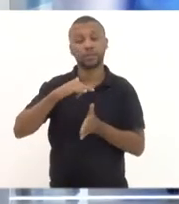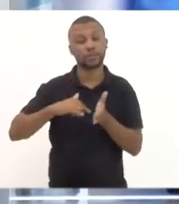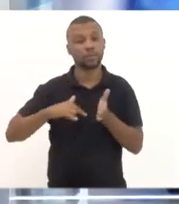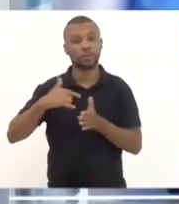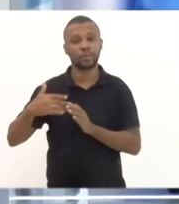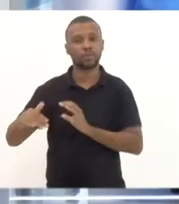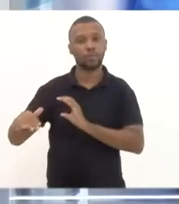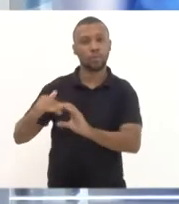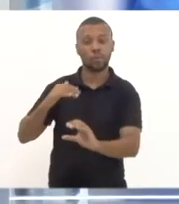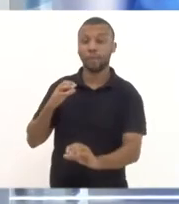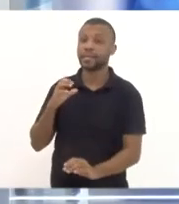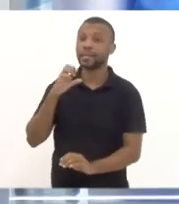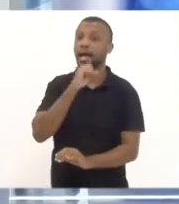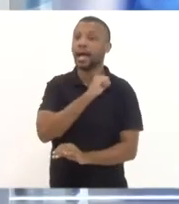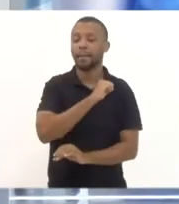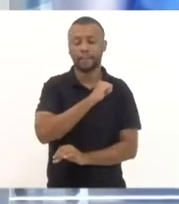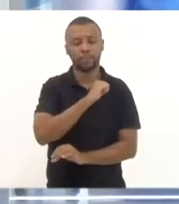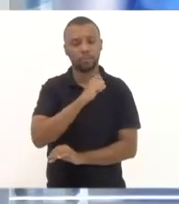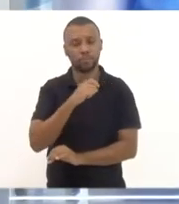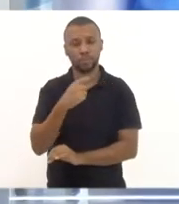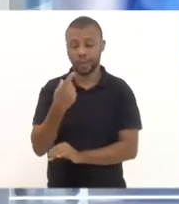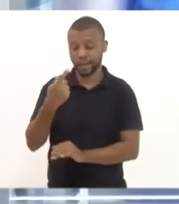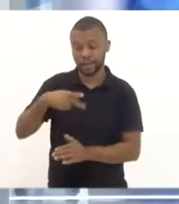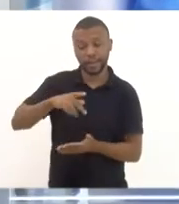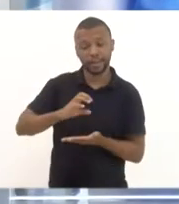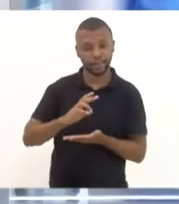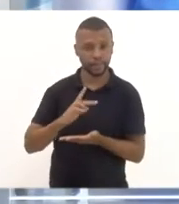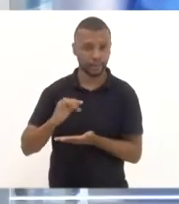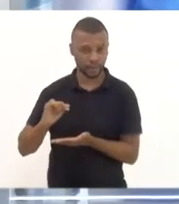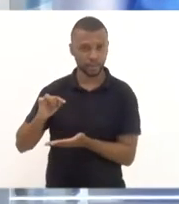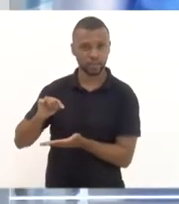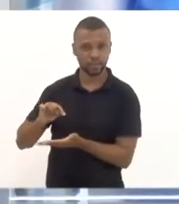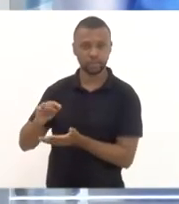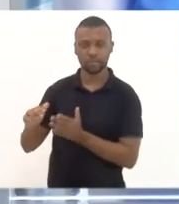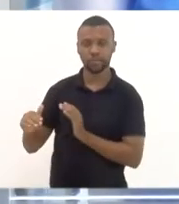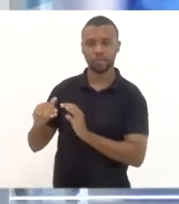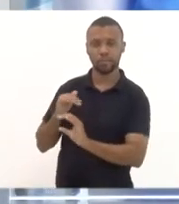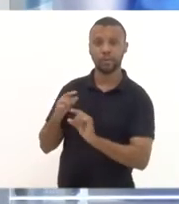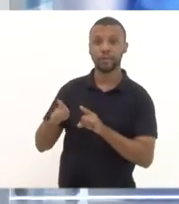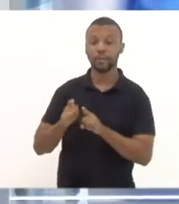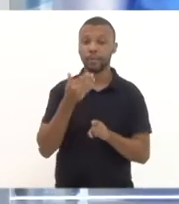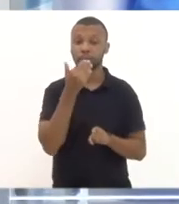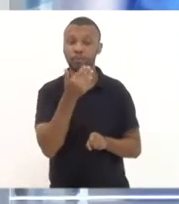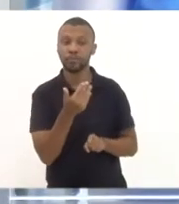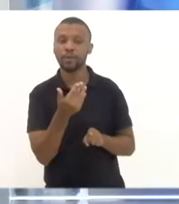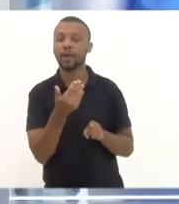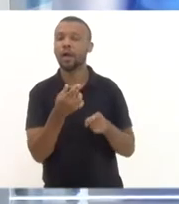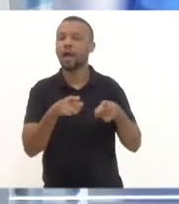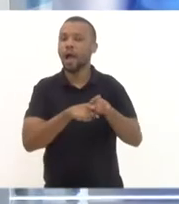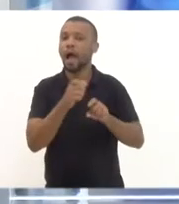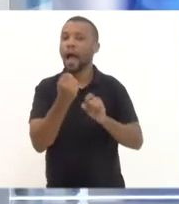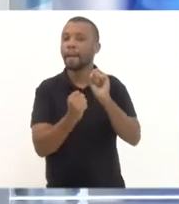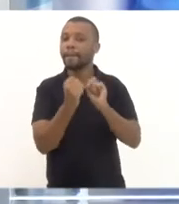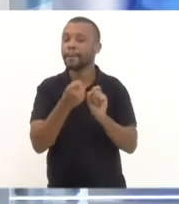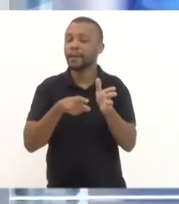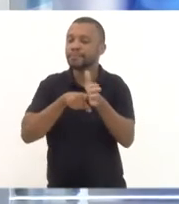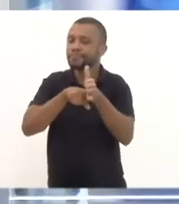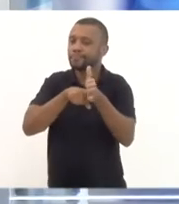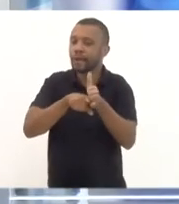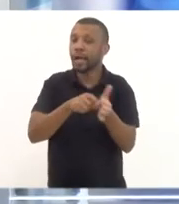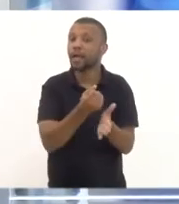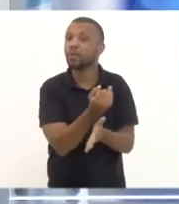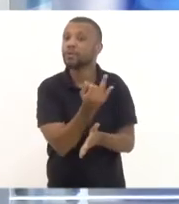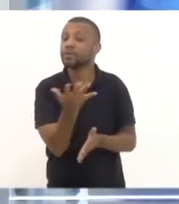eu chego mais rápido possível a nossa comissão parlamentar de inquérito e eu queria também junto à concessionária levantamento do número de usuários que